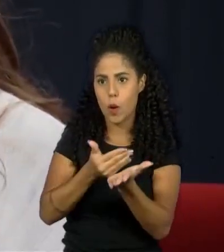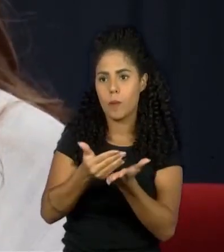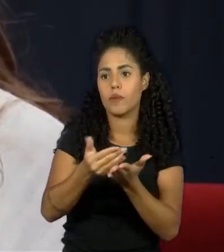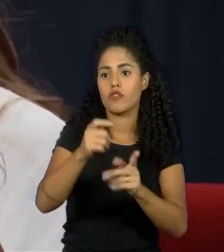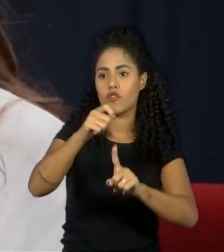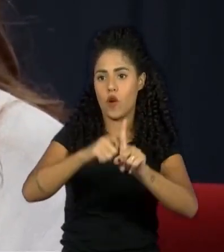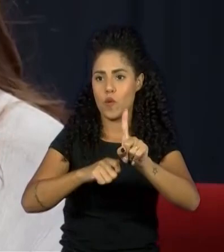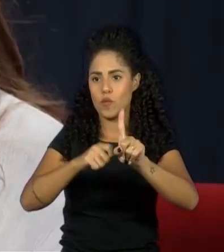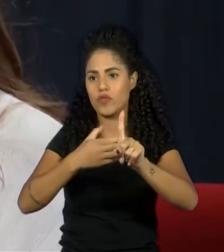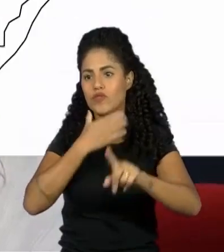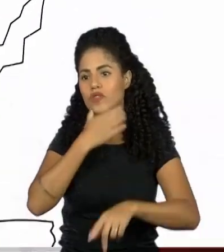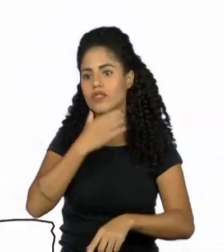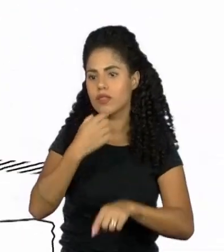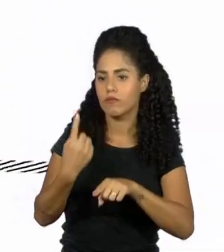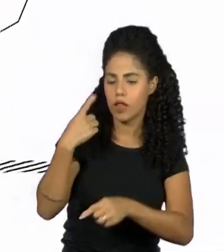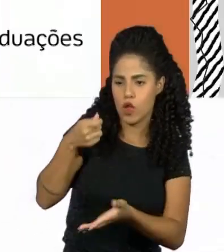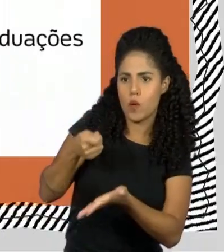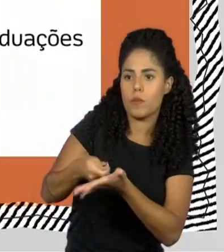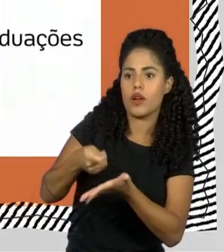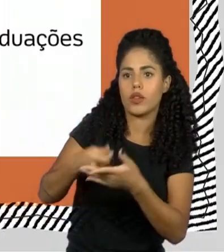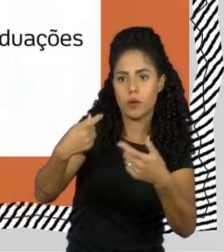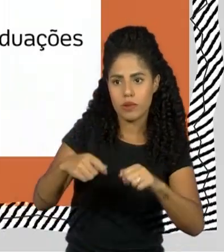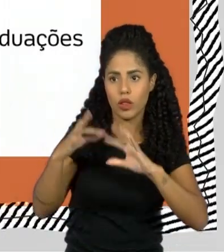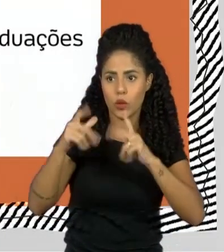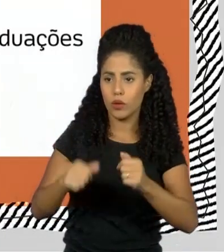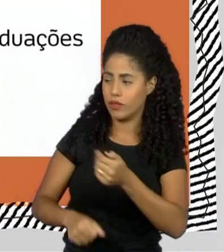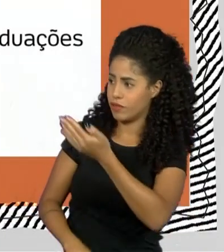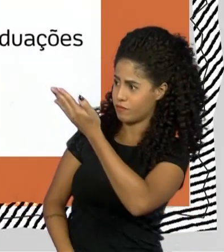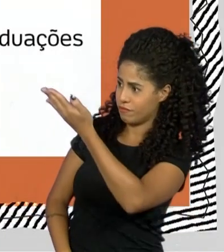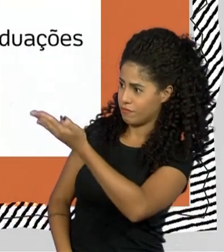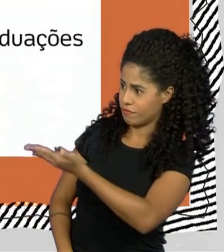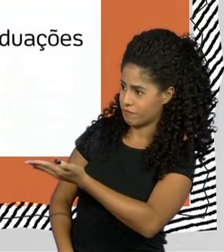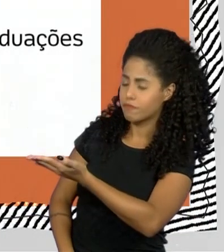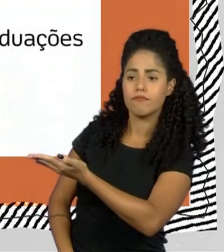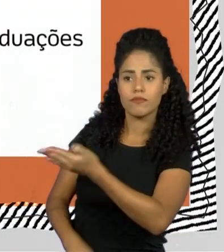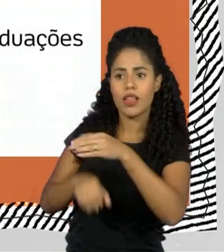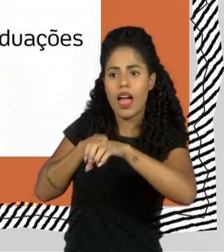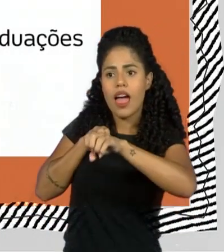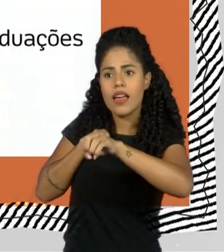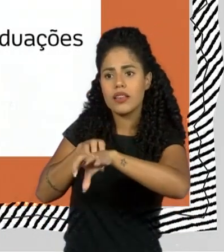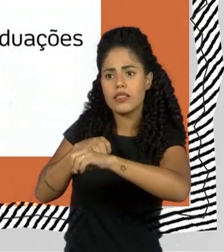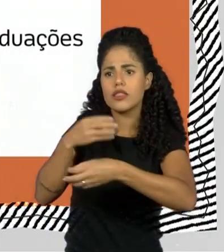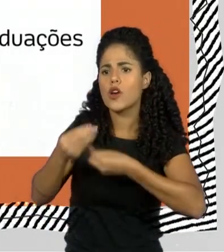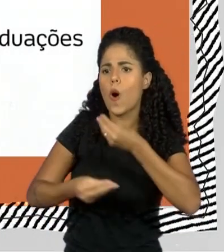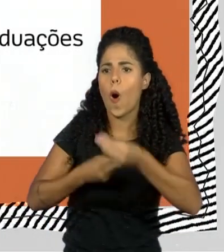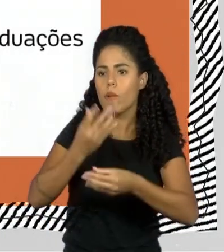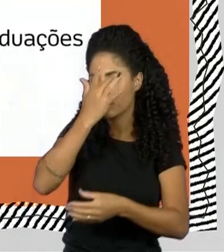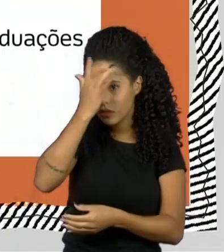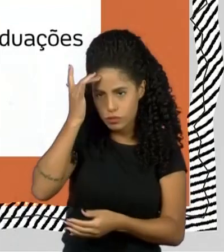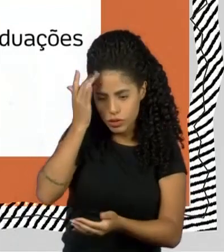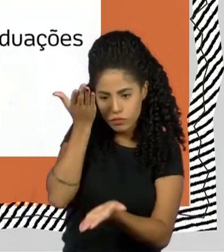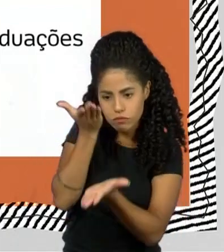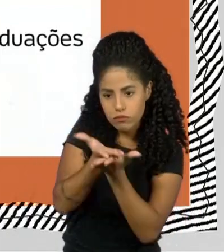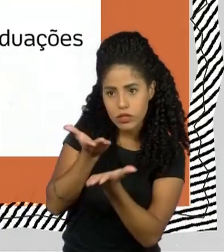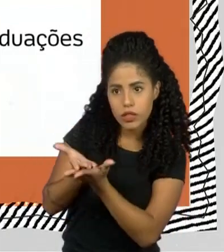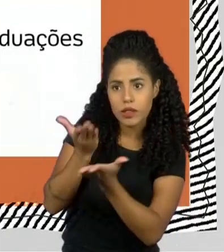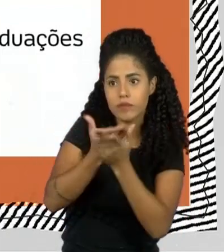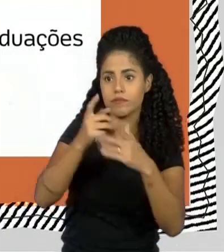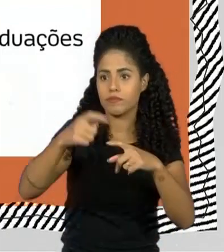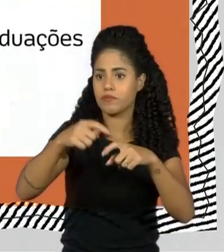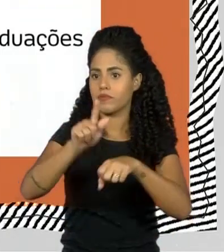de dezembro que é obrigatório que toda a Faculdade de Medicina do nosso país agora ensine cuidados paliativos para os estudantes da graduação